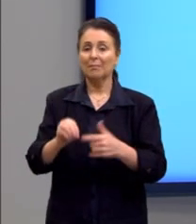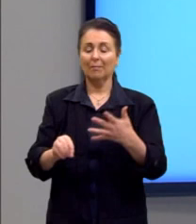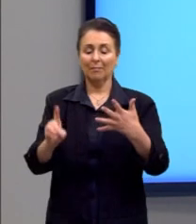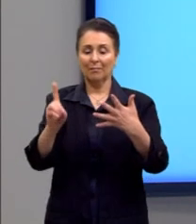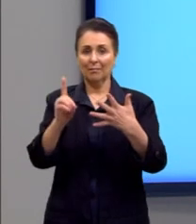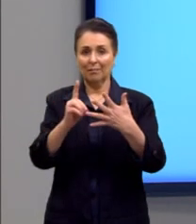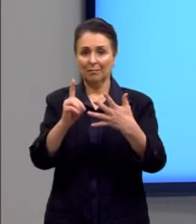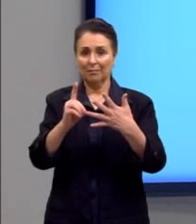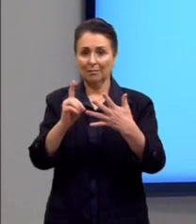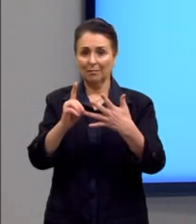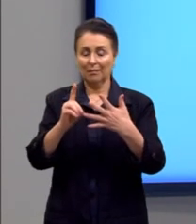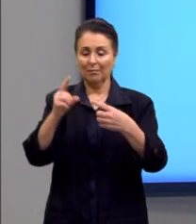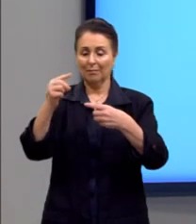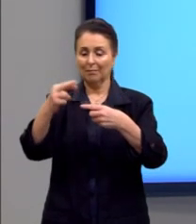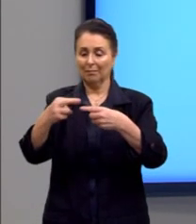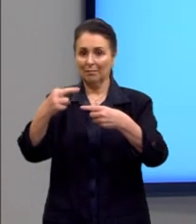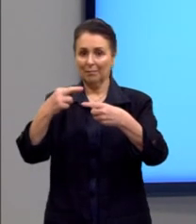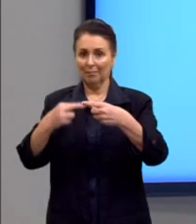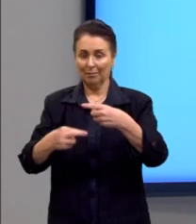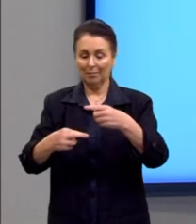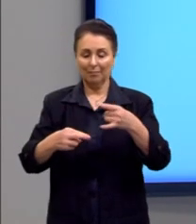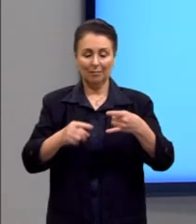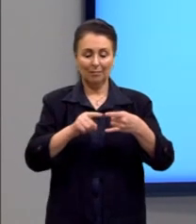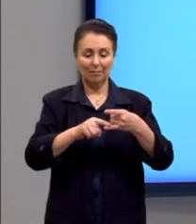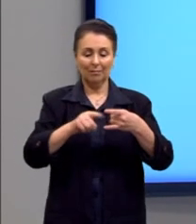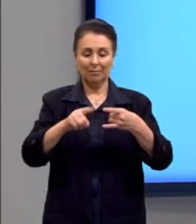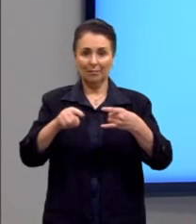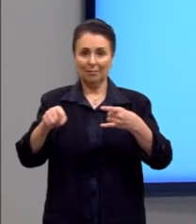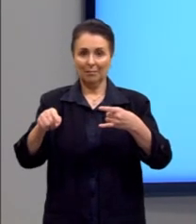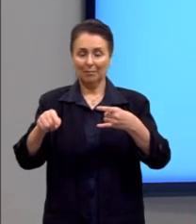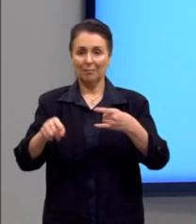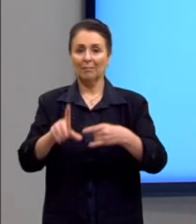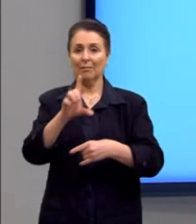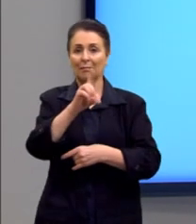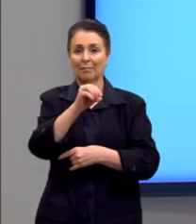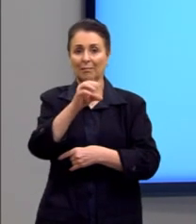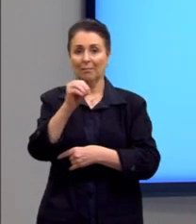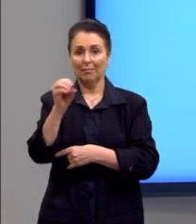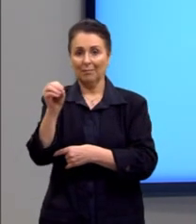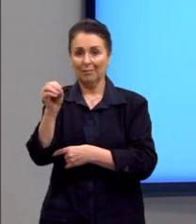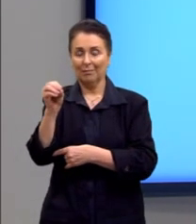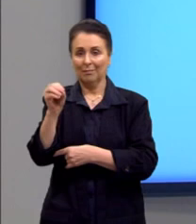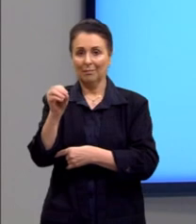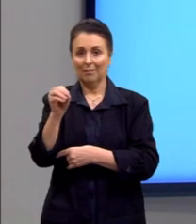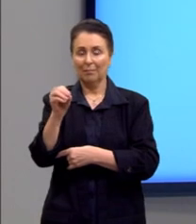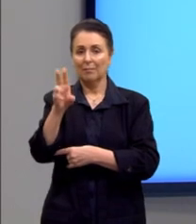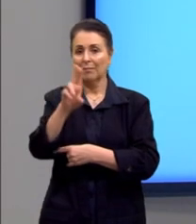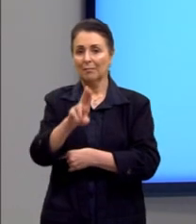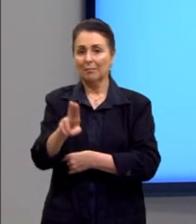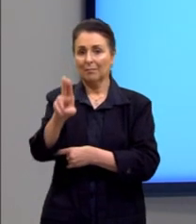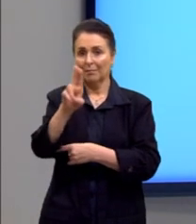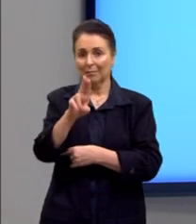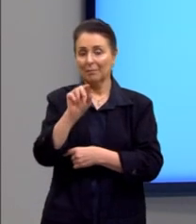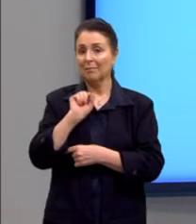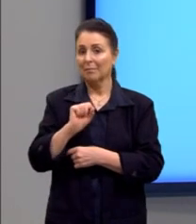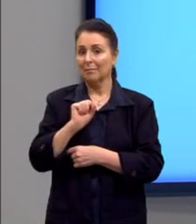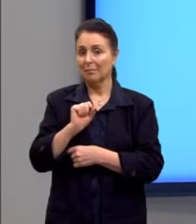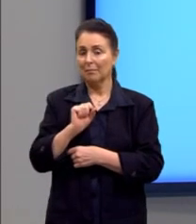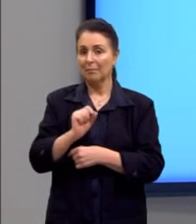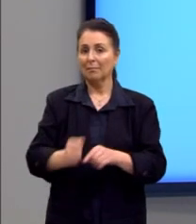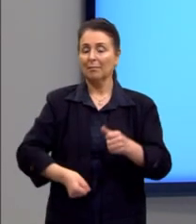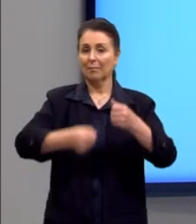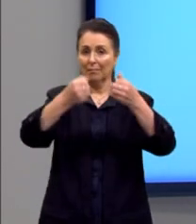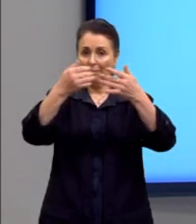de essa razão entre as amplitudes então é sem a que utilizamos é a